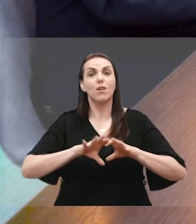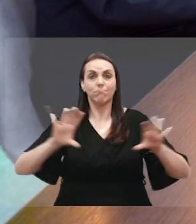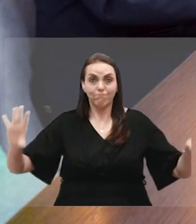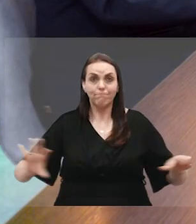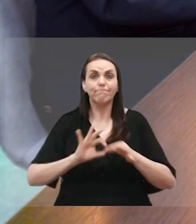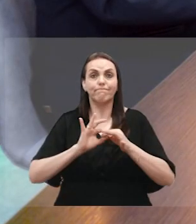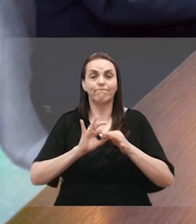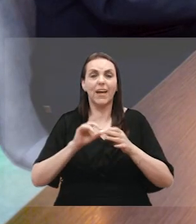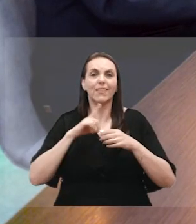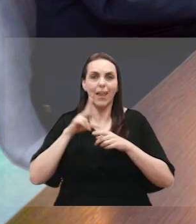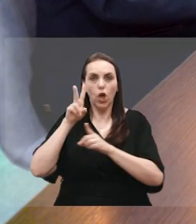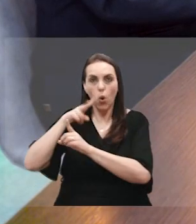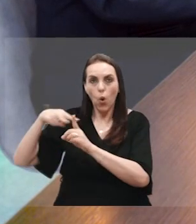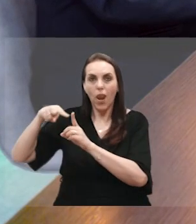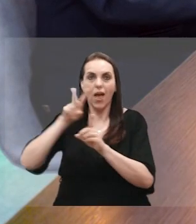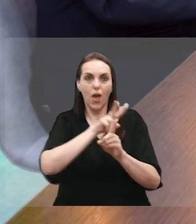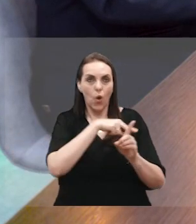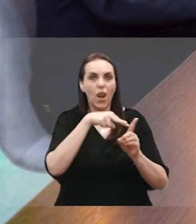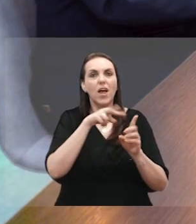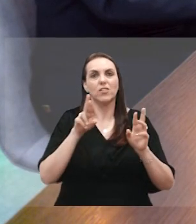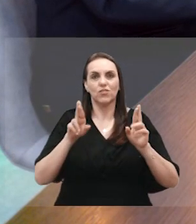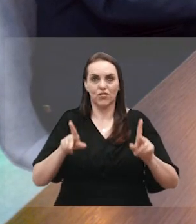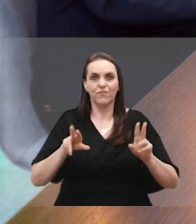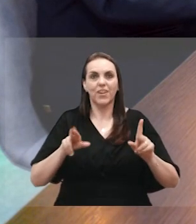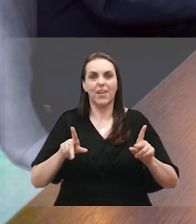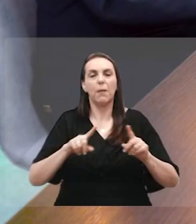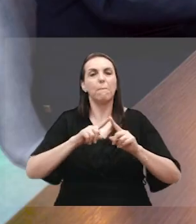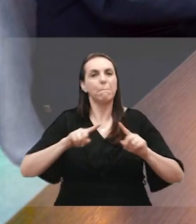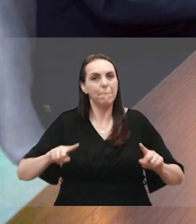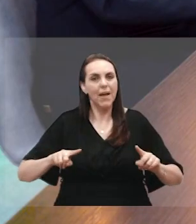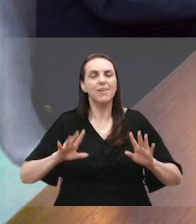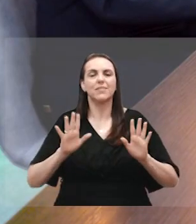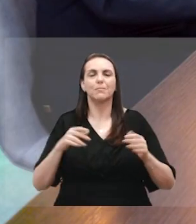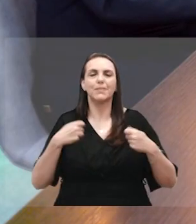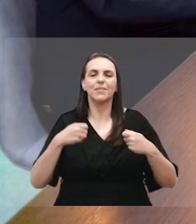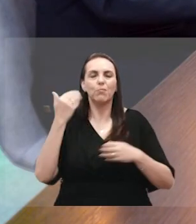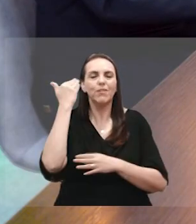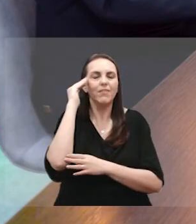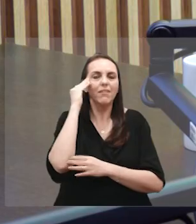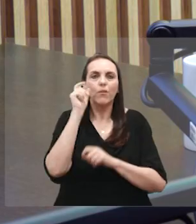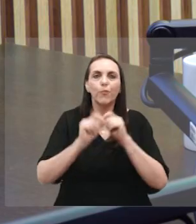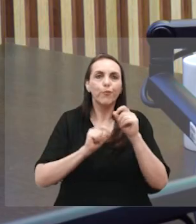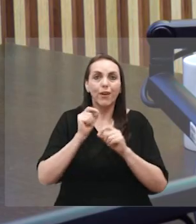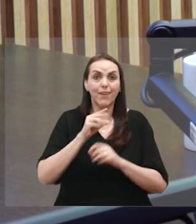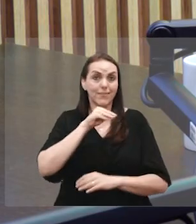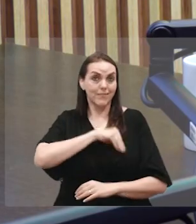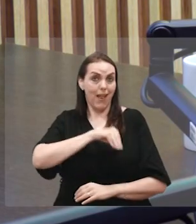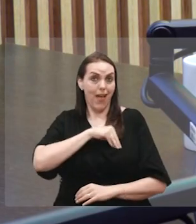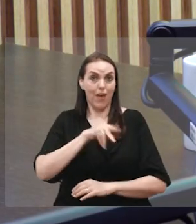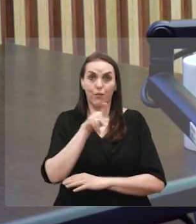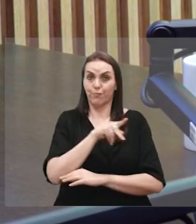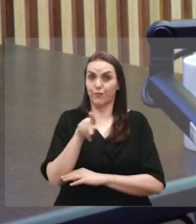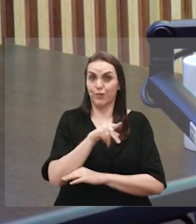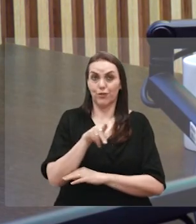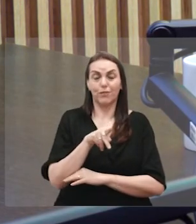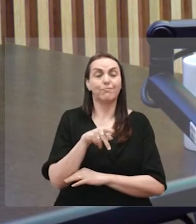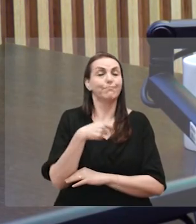que a gente tem olhares diferentes na questão da educação, né? Mas a gente tem que entender que remunerar o